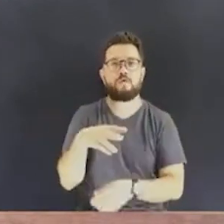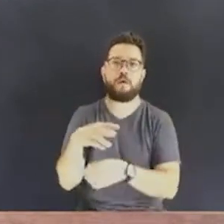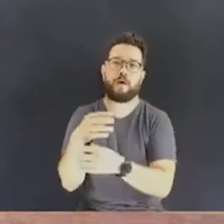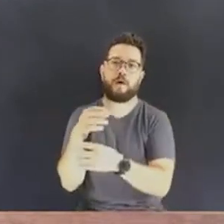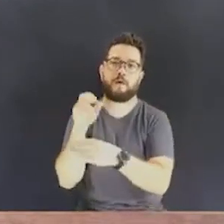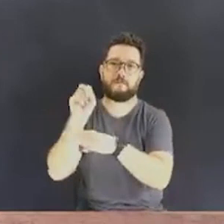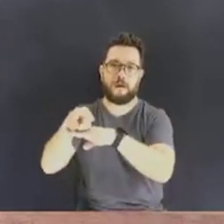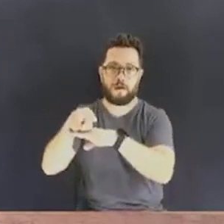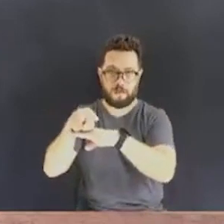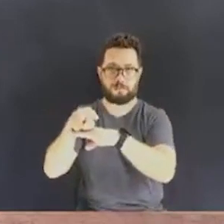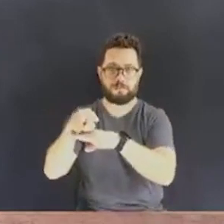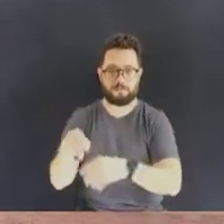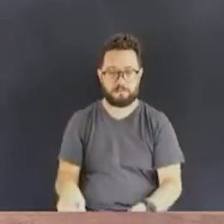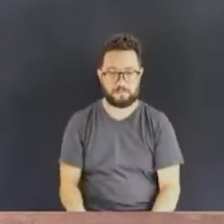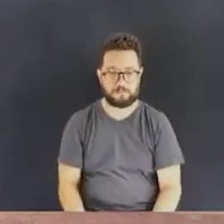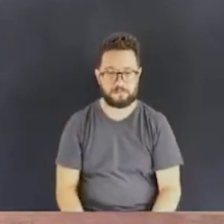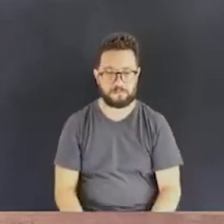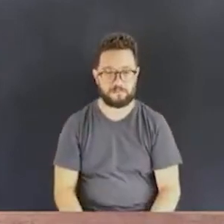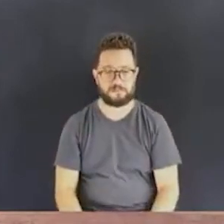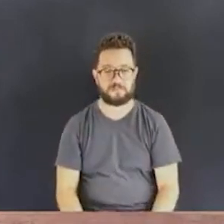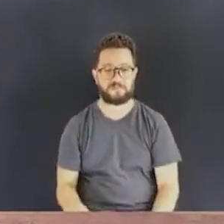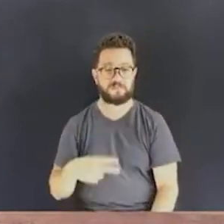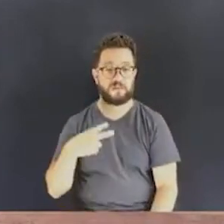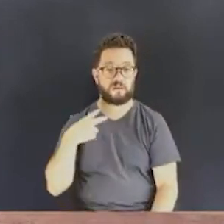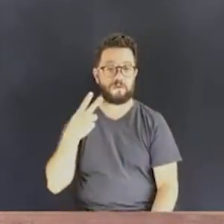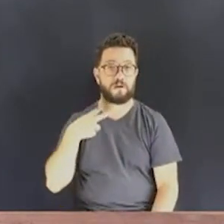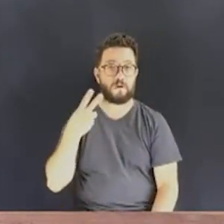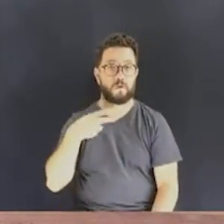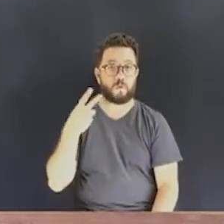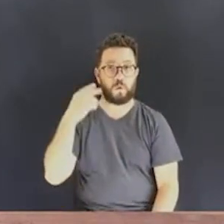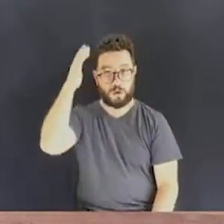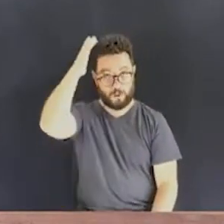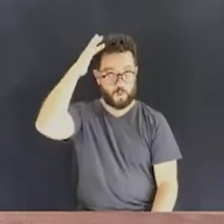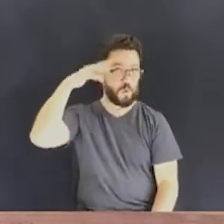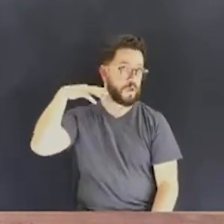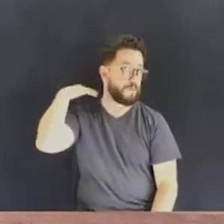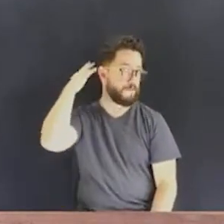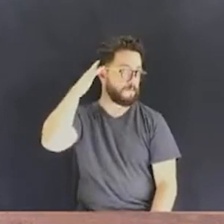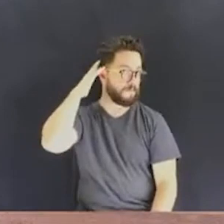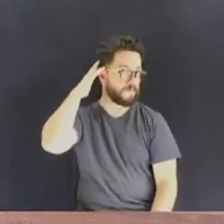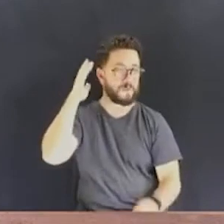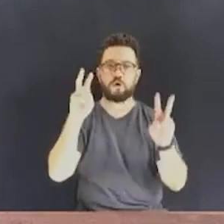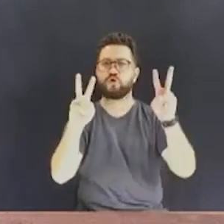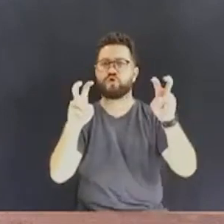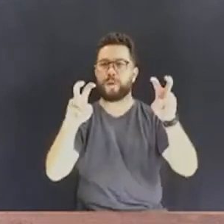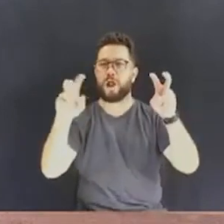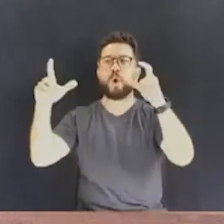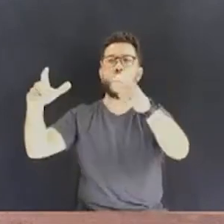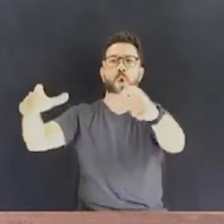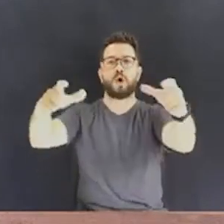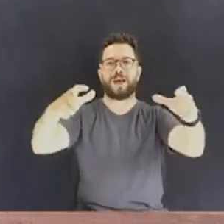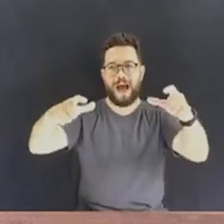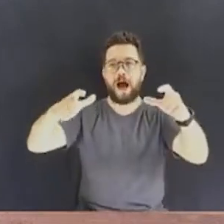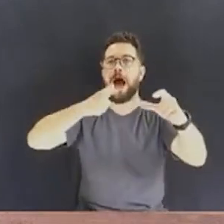implantadas. A vereadora Noemi me fez um questionamento sobre as enchentes. Muitas das áreas que são afetadas pelas enchentes,